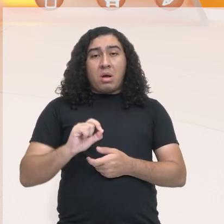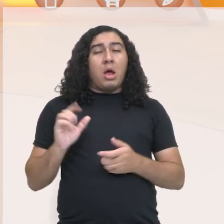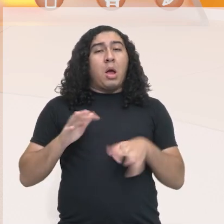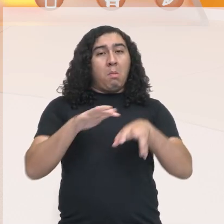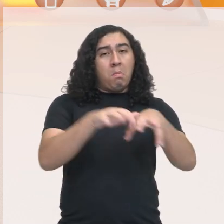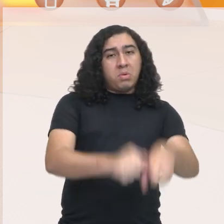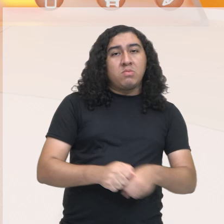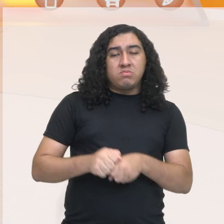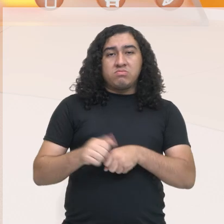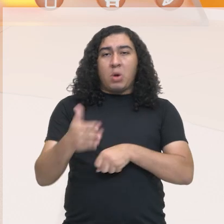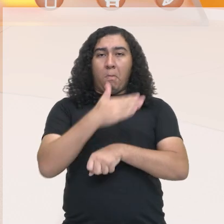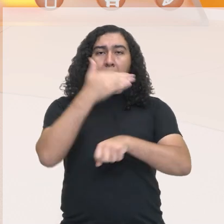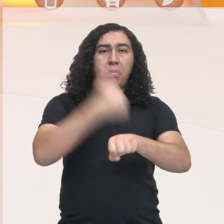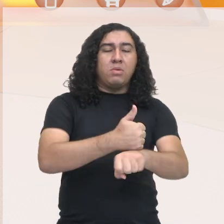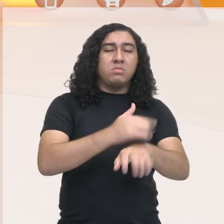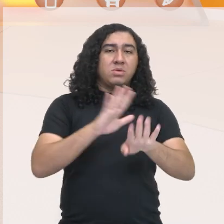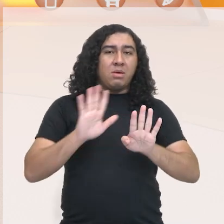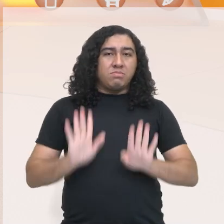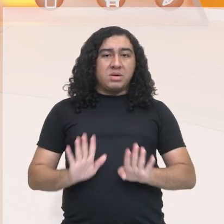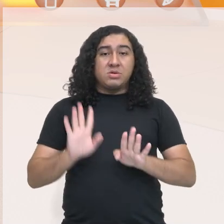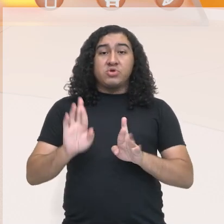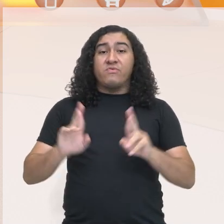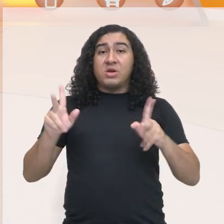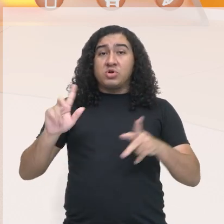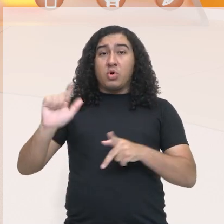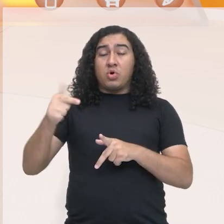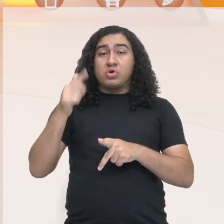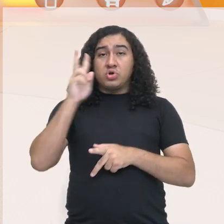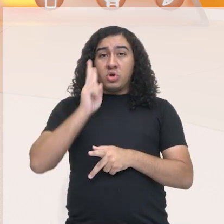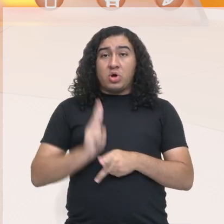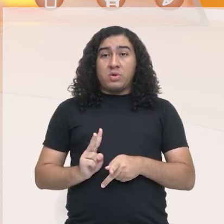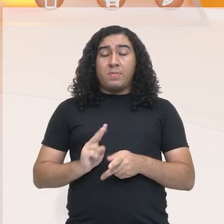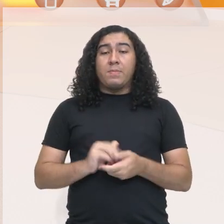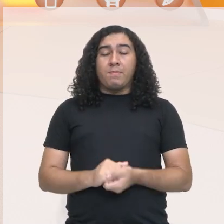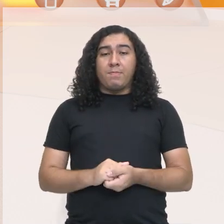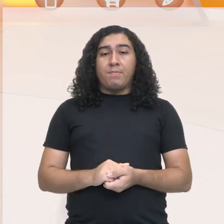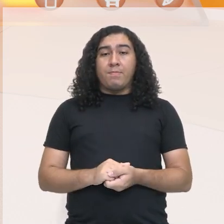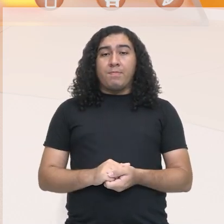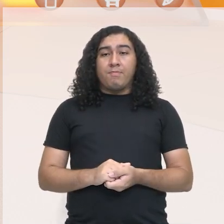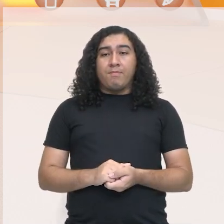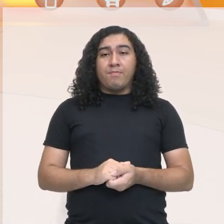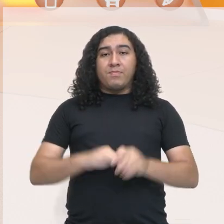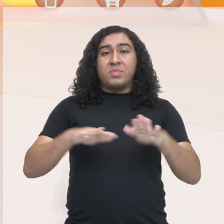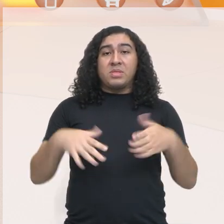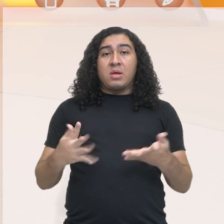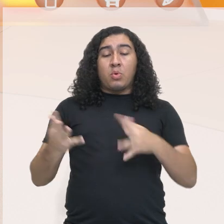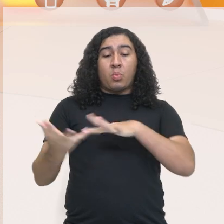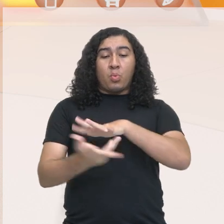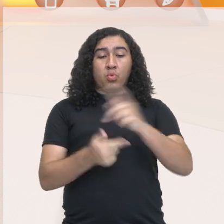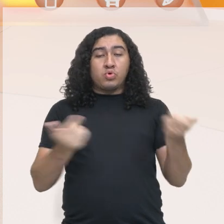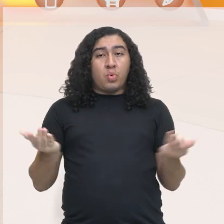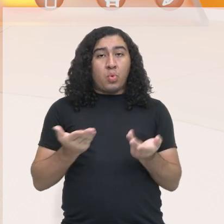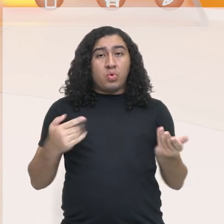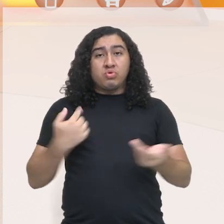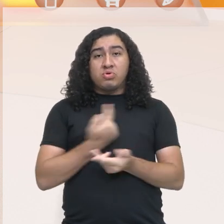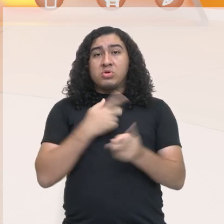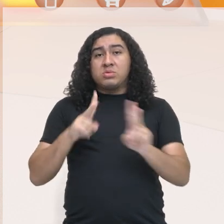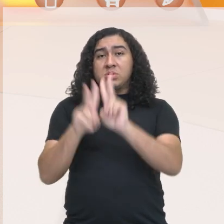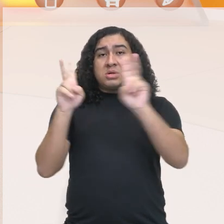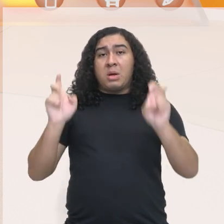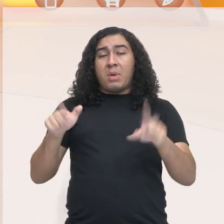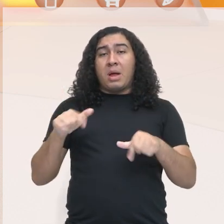poder à força. Aí é diferente, aí é outra história, tá bom? Então, No mundo de hoje, quando nós falamos